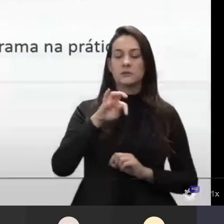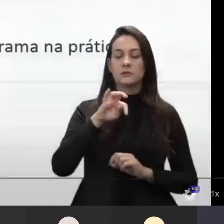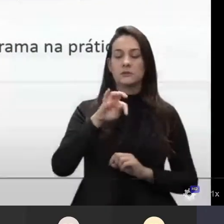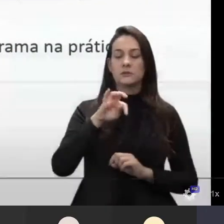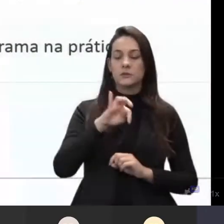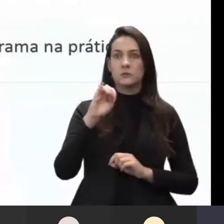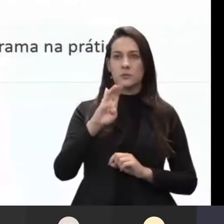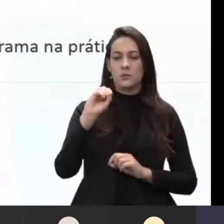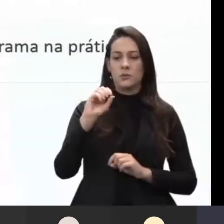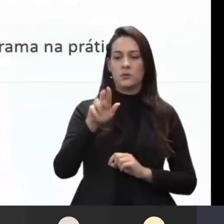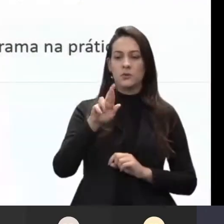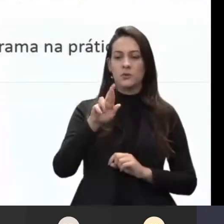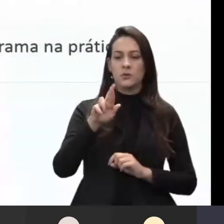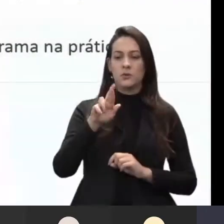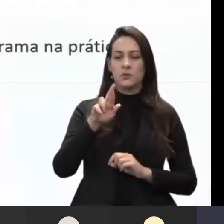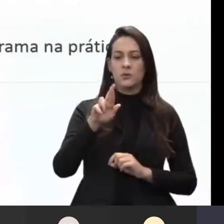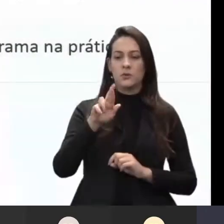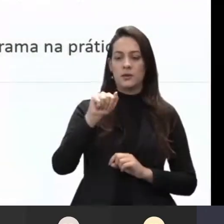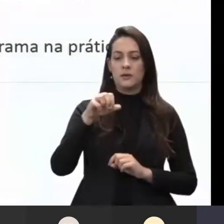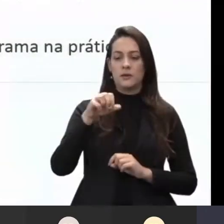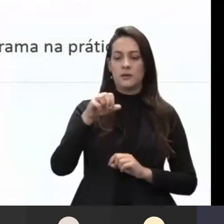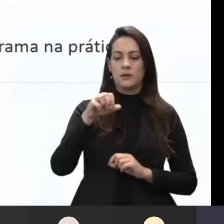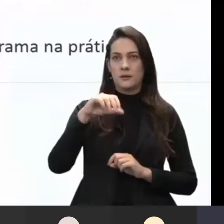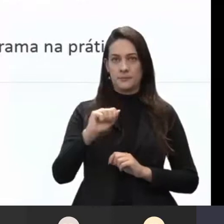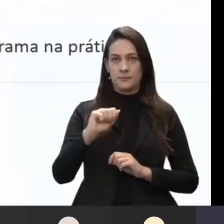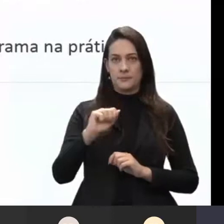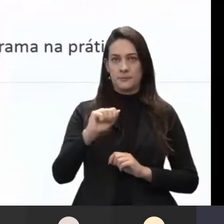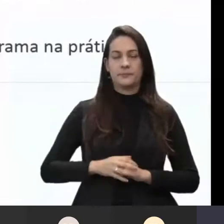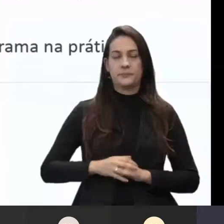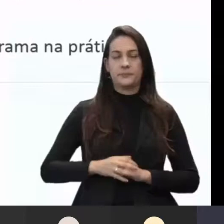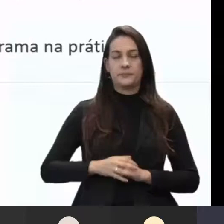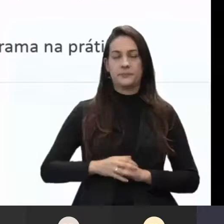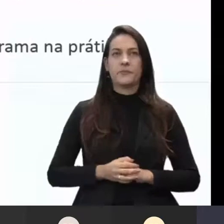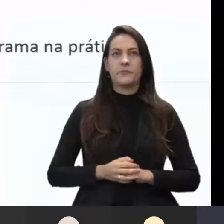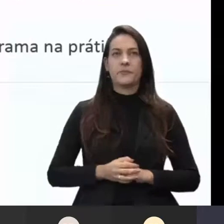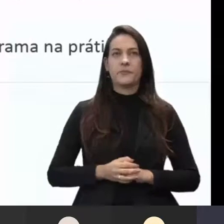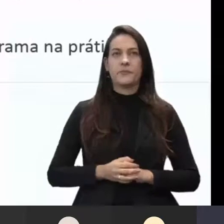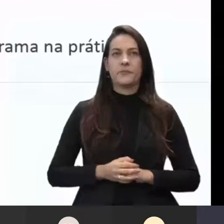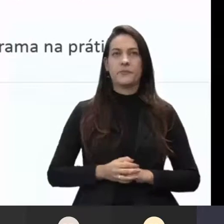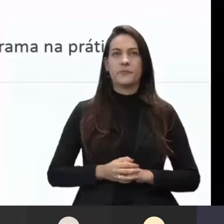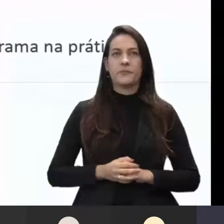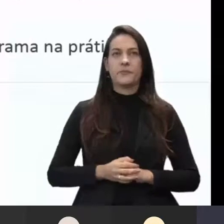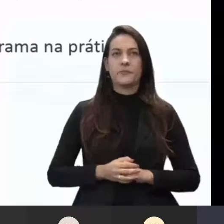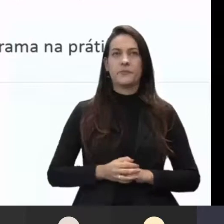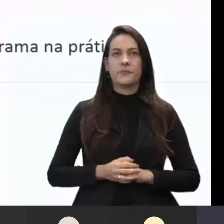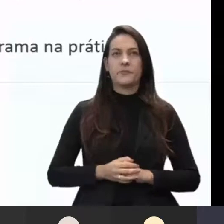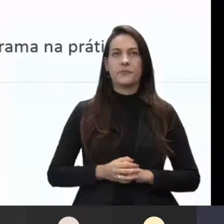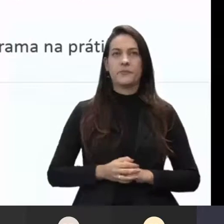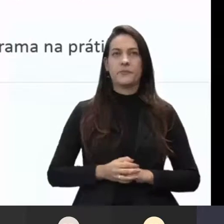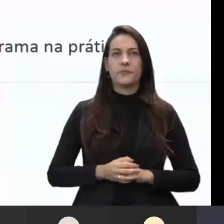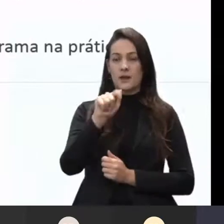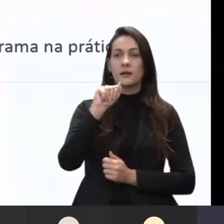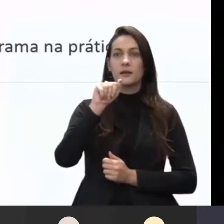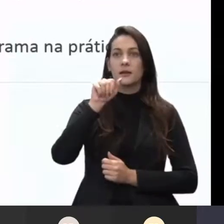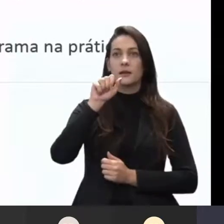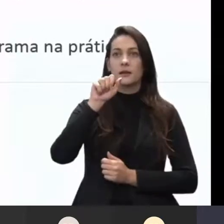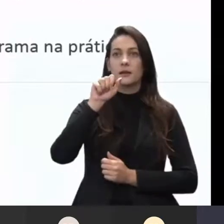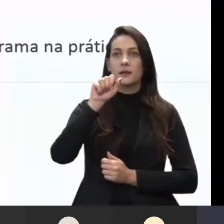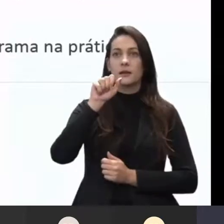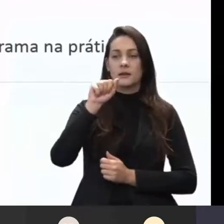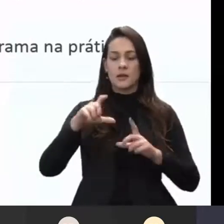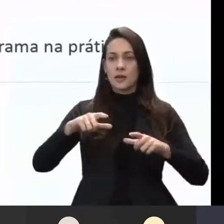discodifusão em agar. E essa técnica é uma das técnicas mais utilizadas dentro de um laboratório de microbiologia para que